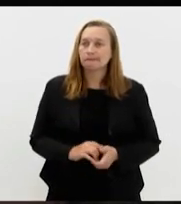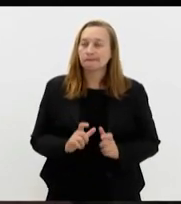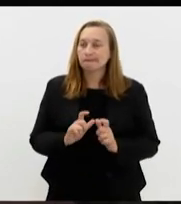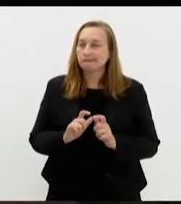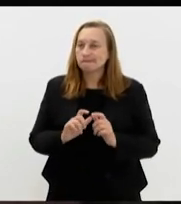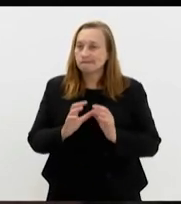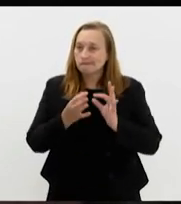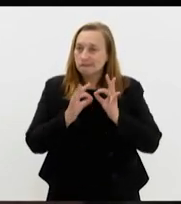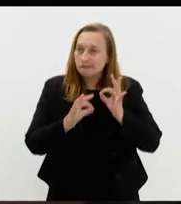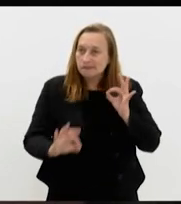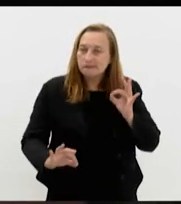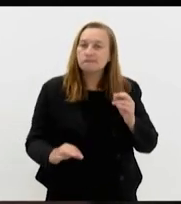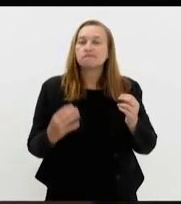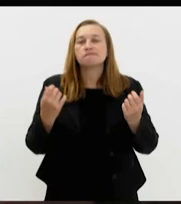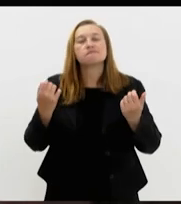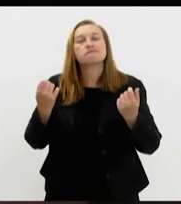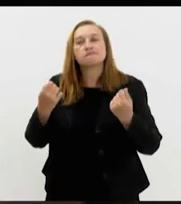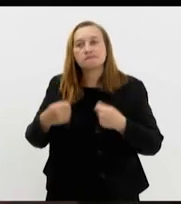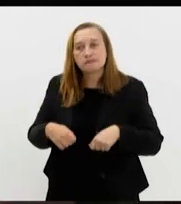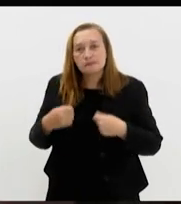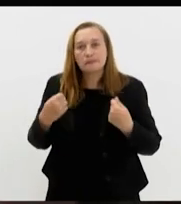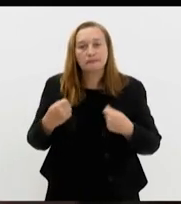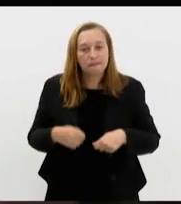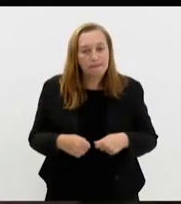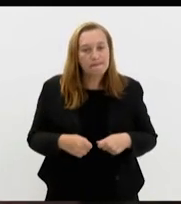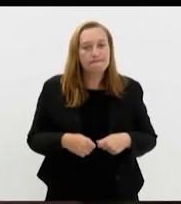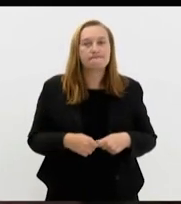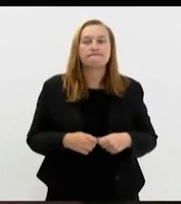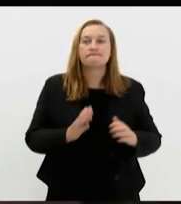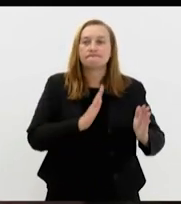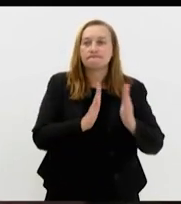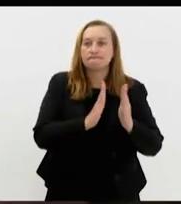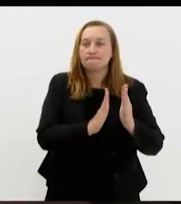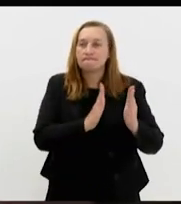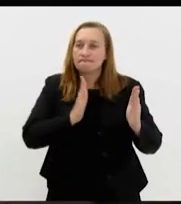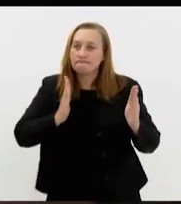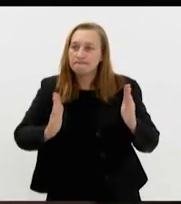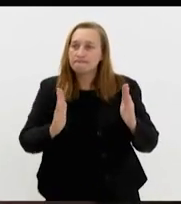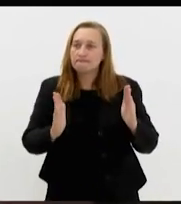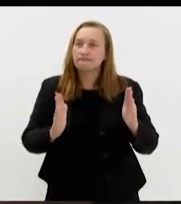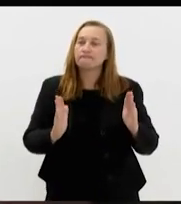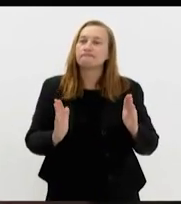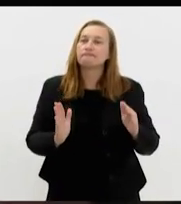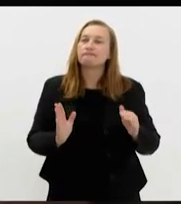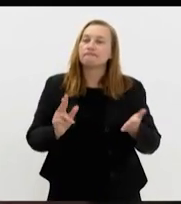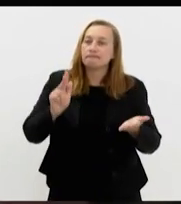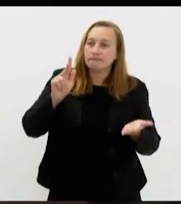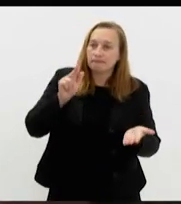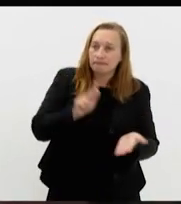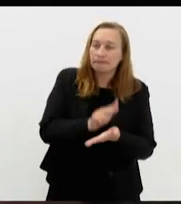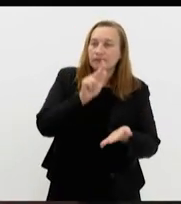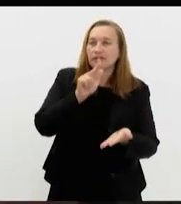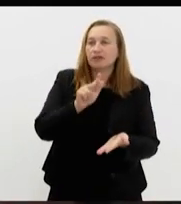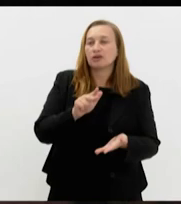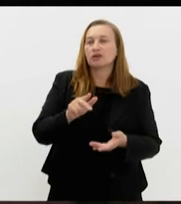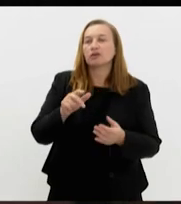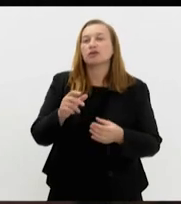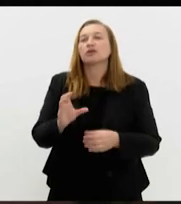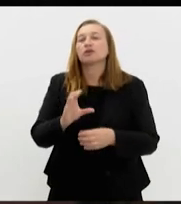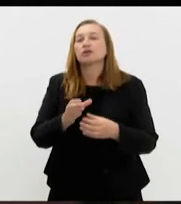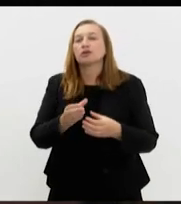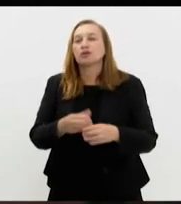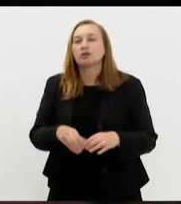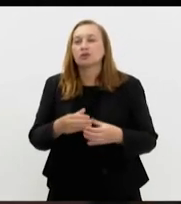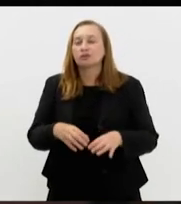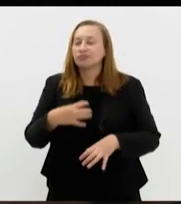extensa sobre a necessidade, né, de prorrogar a validade desse concurso. Me sinto muito em casa